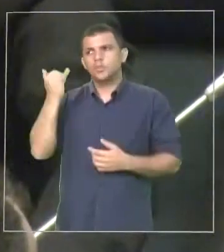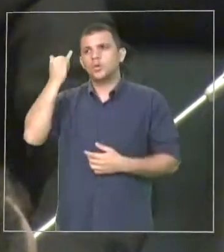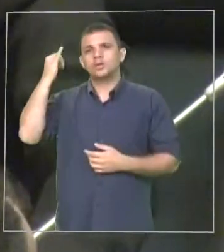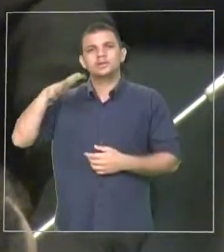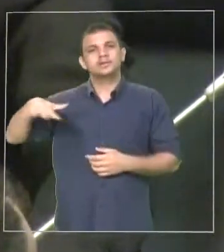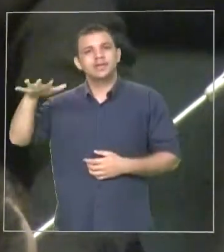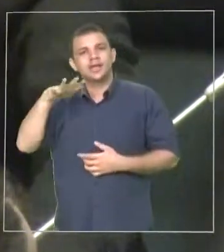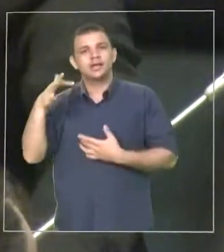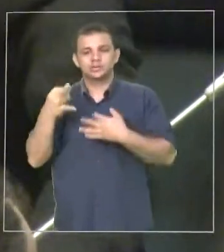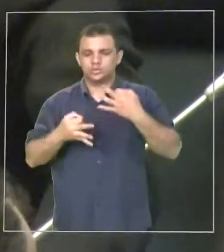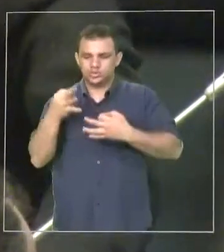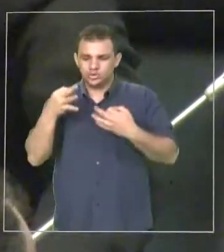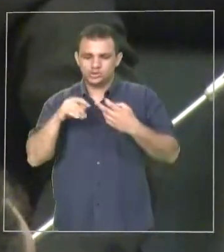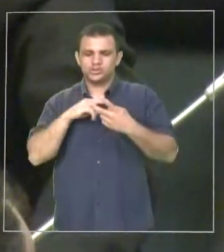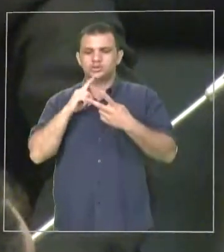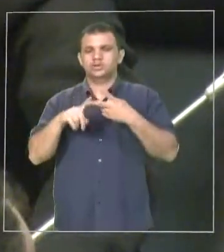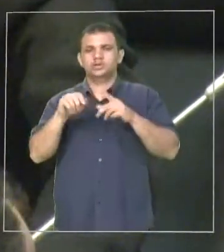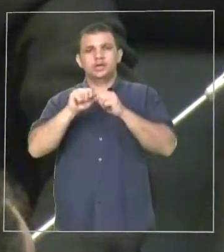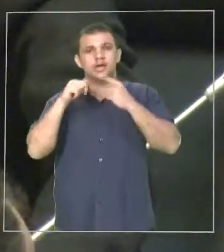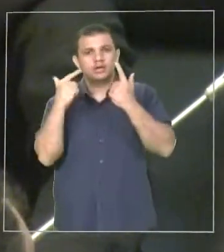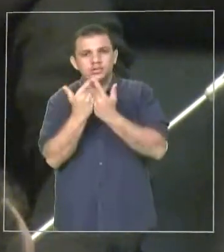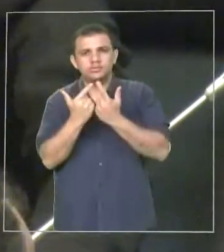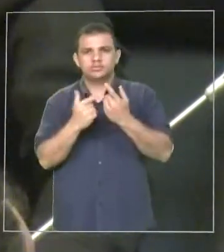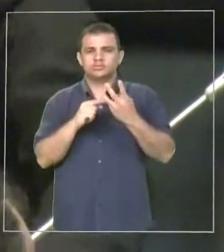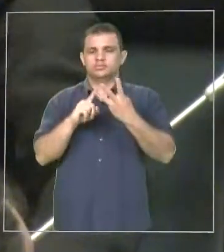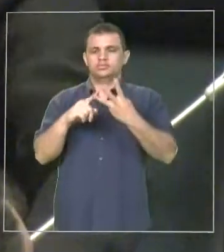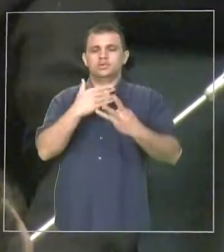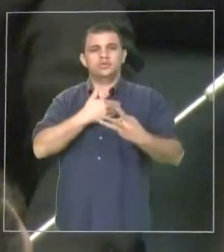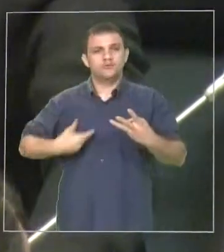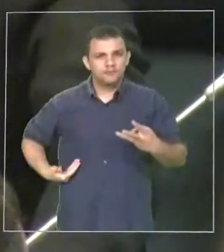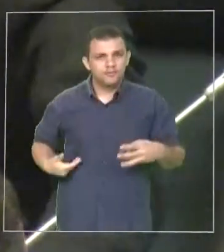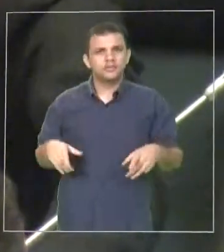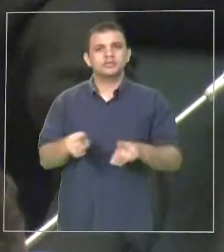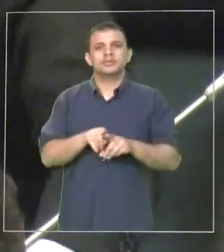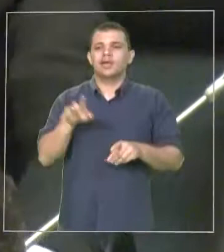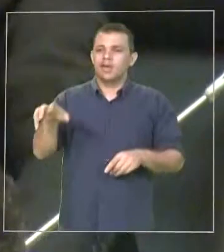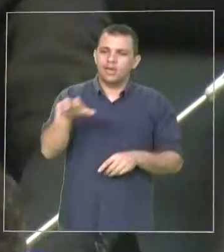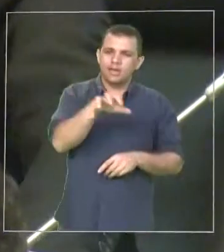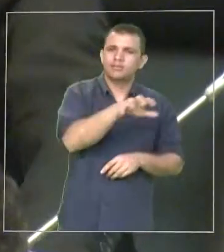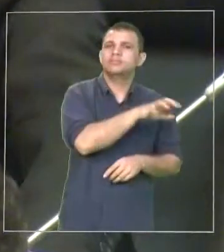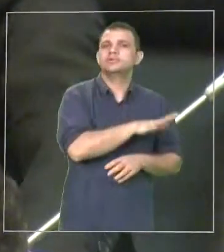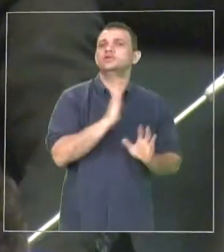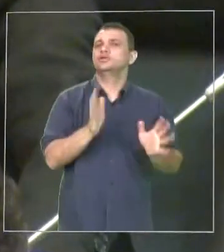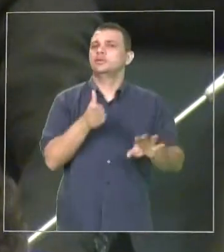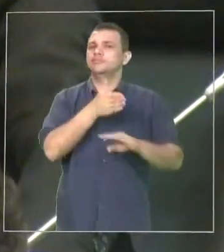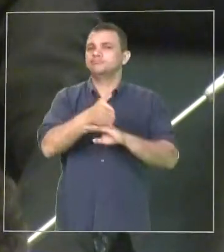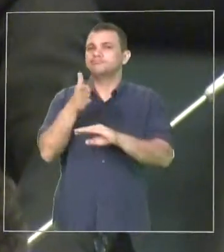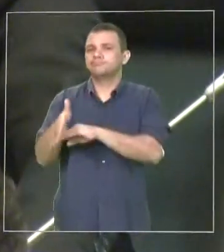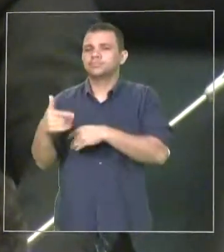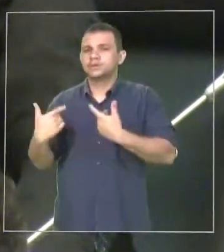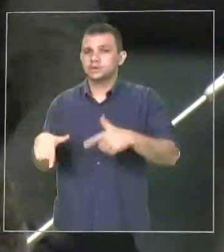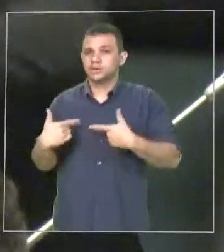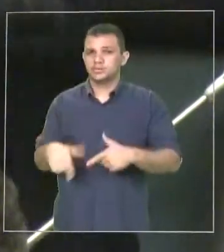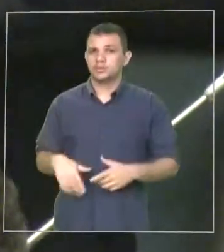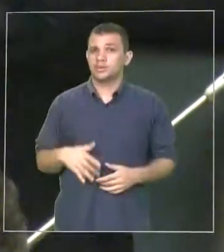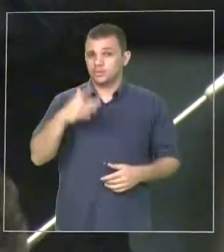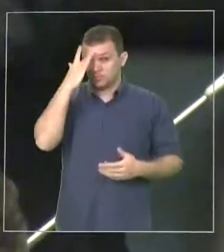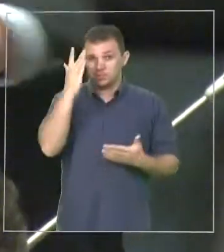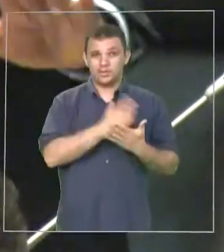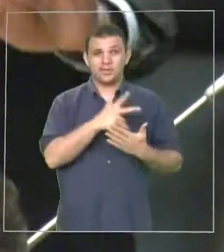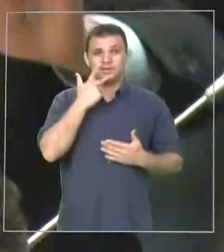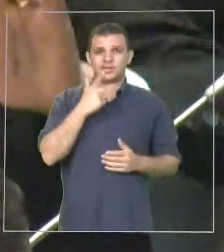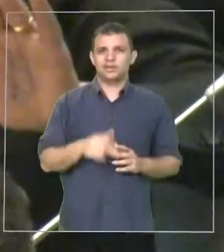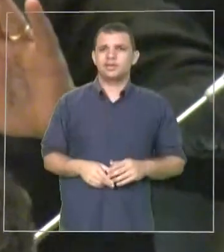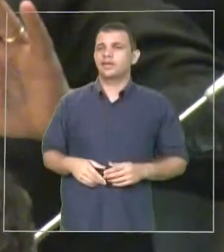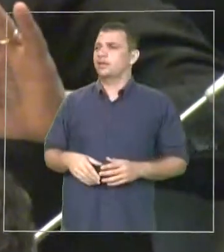no legislativo e no executivo. Tripudiaram e comemoraram, dizendo que estaria agora